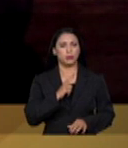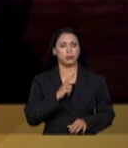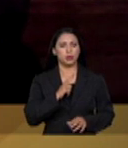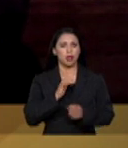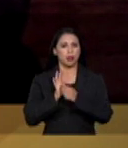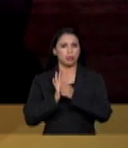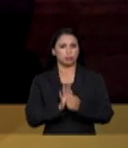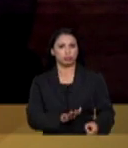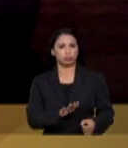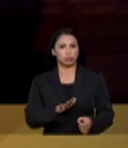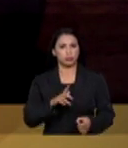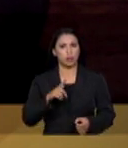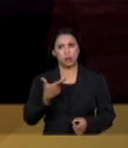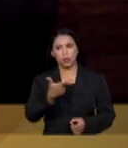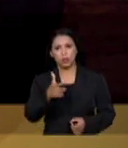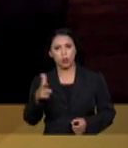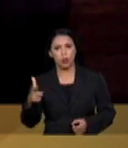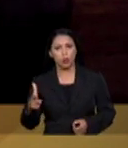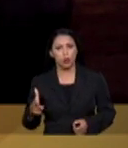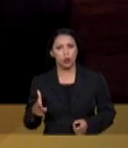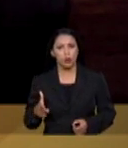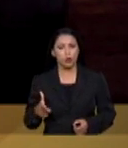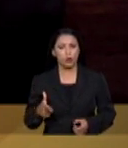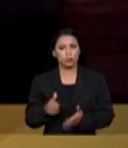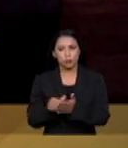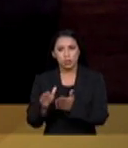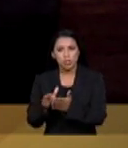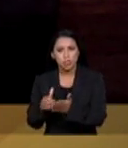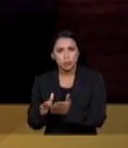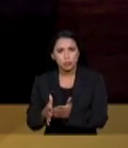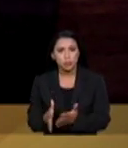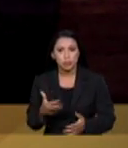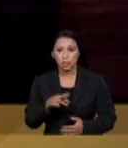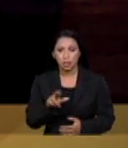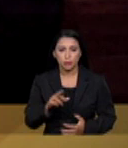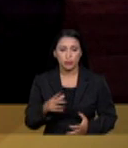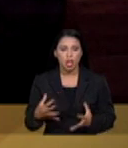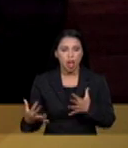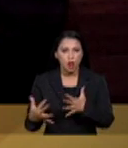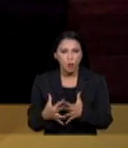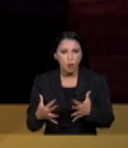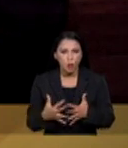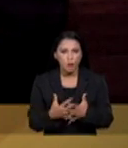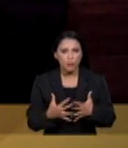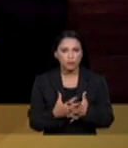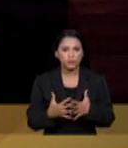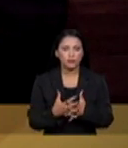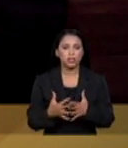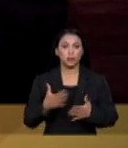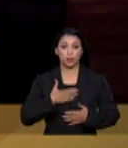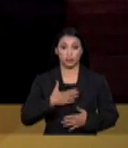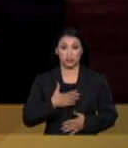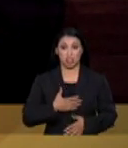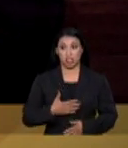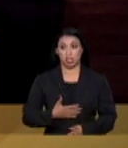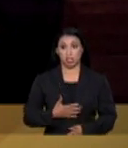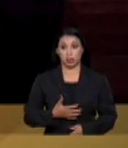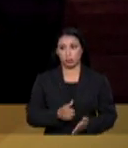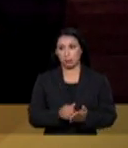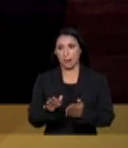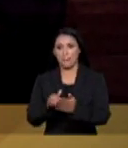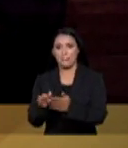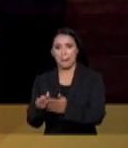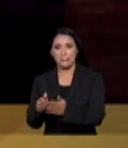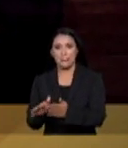das terras por parte de terceiros e sem exigência de um conflito físico ou de uma demanda possessória ajuizada